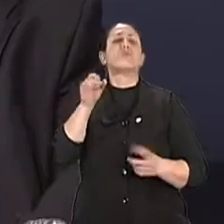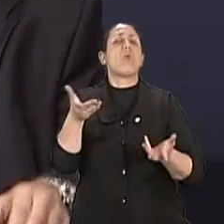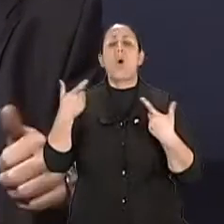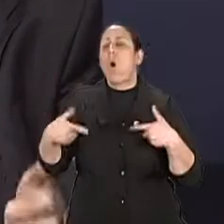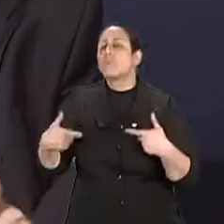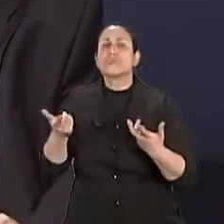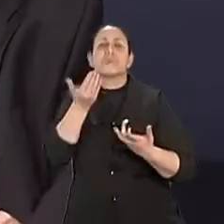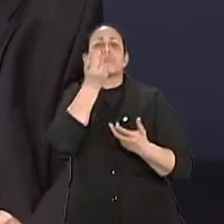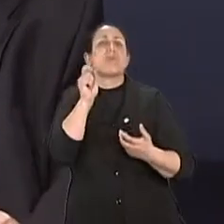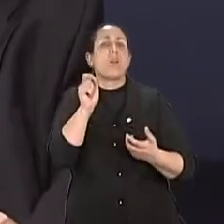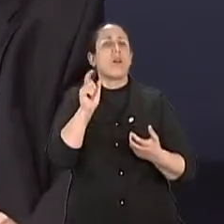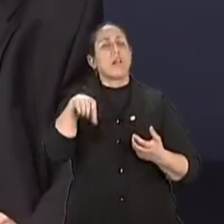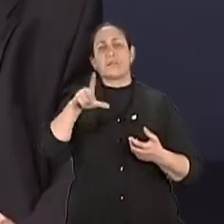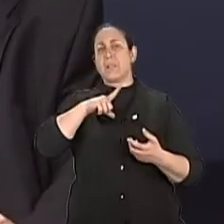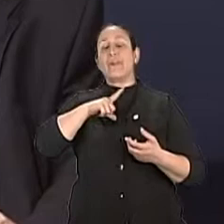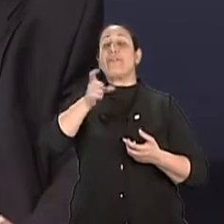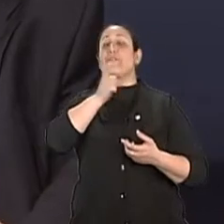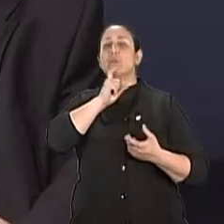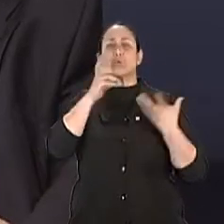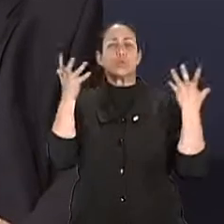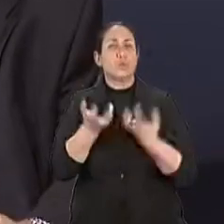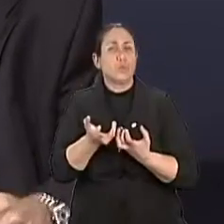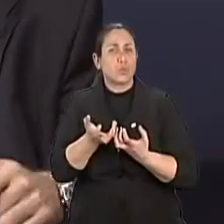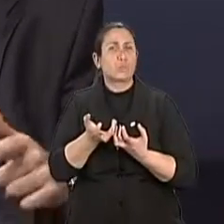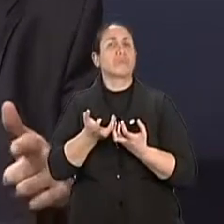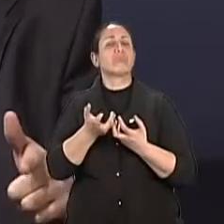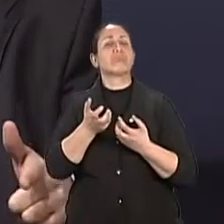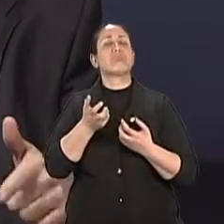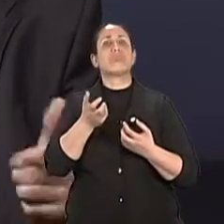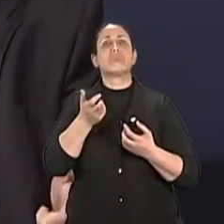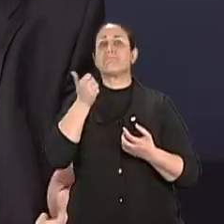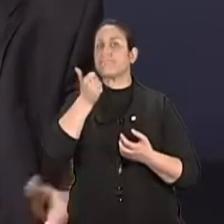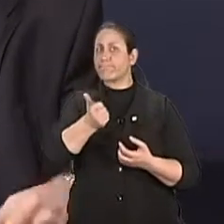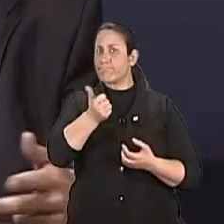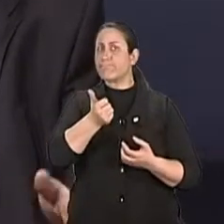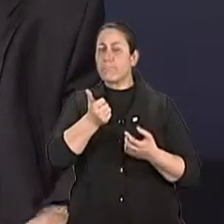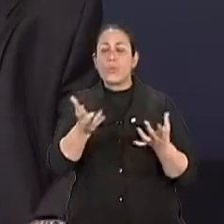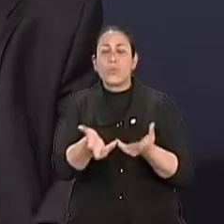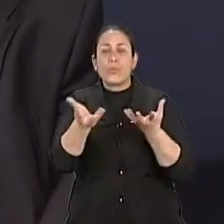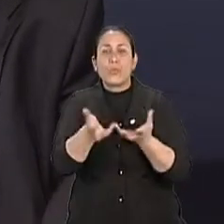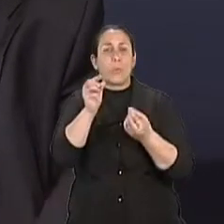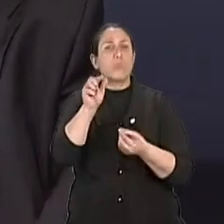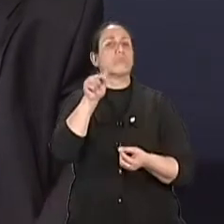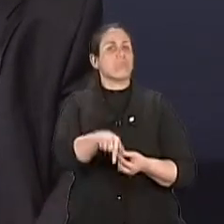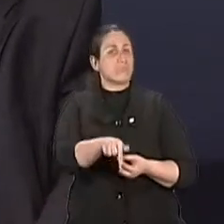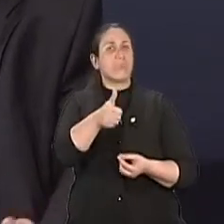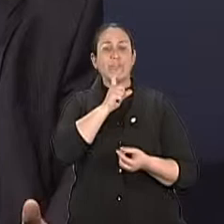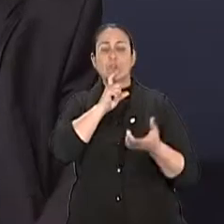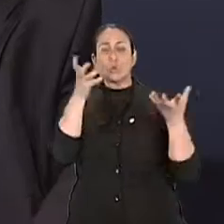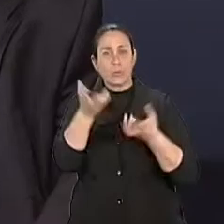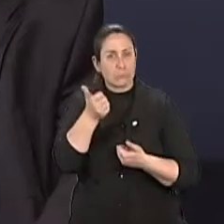gente sabe que vegetais verdes escuros, com pouco cozimento, peixe, brócolis. Exatamente,